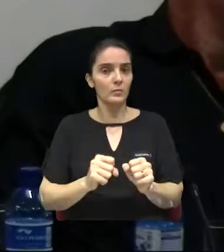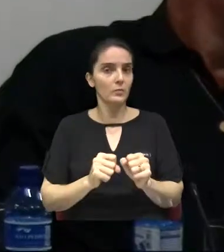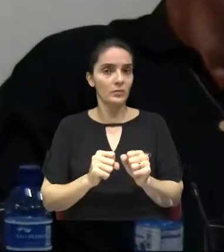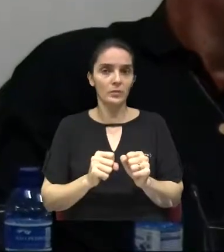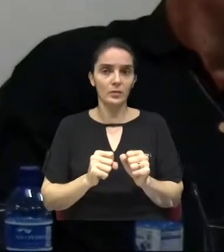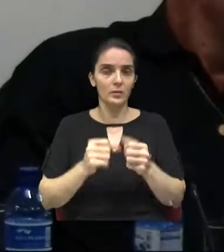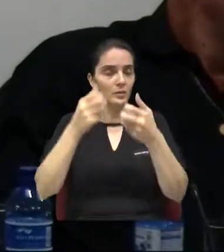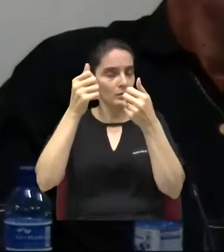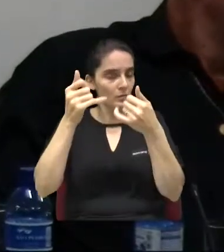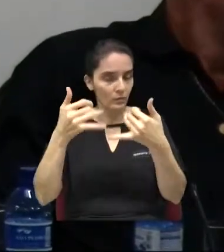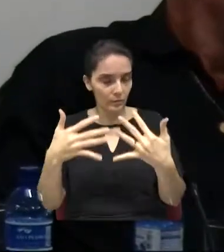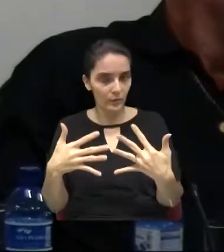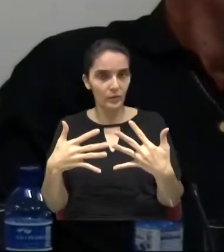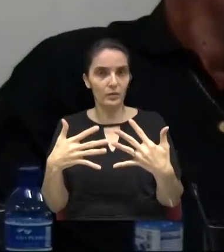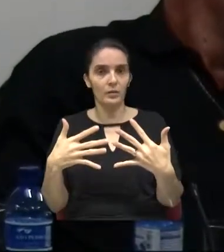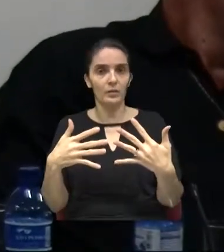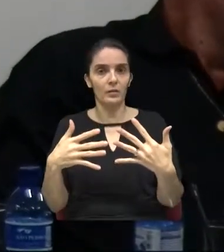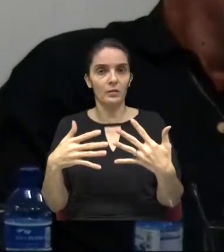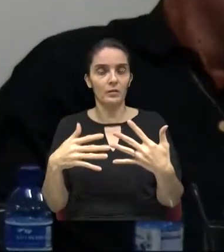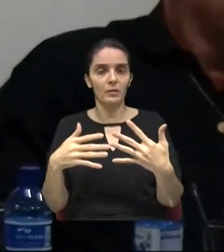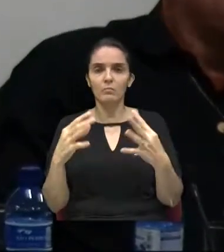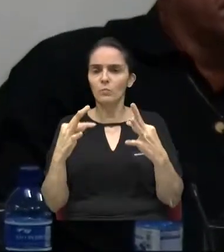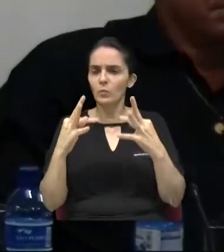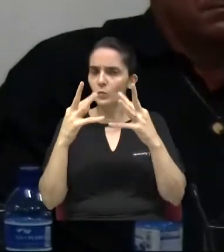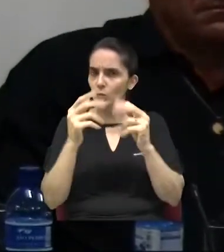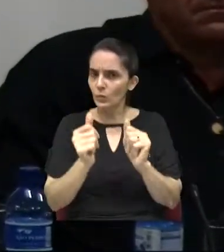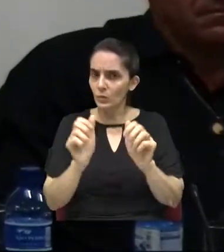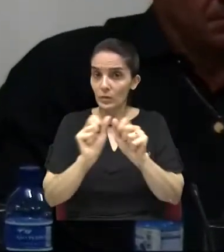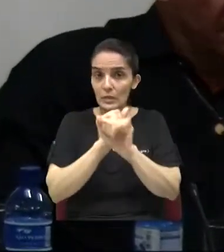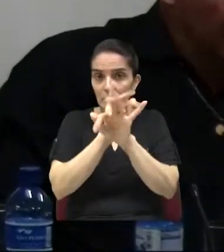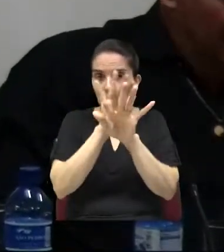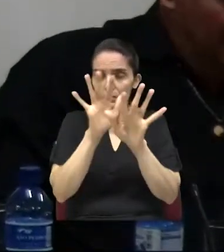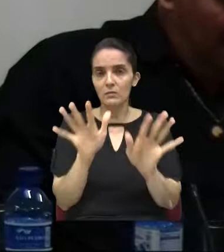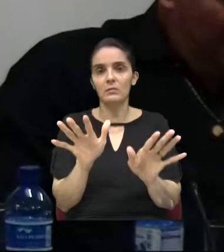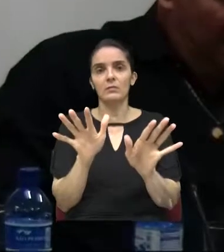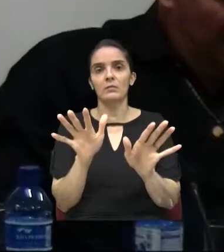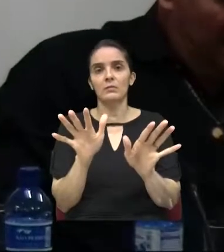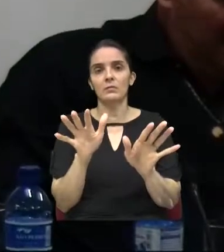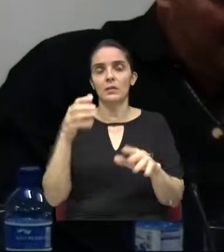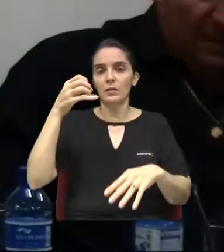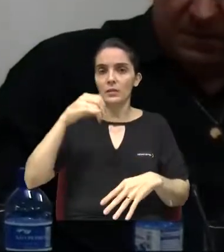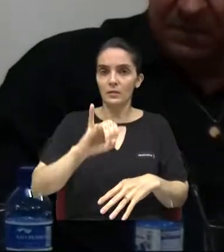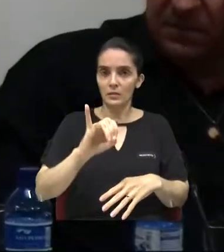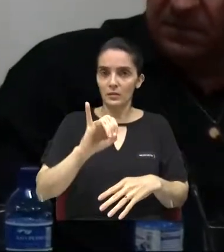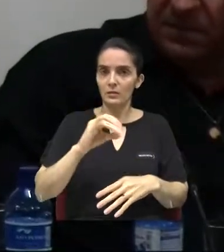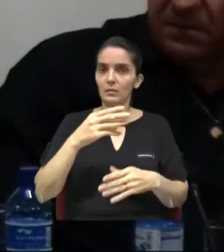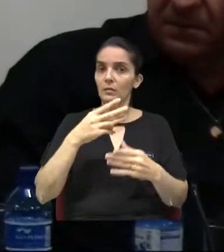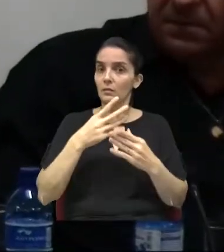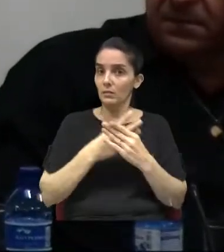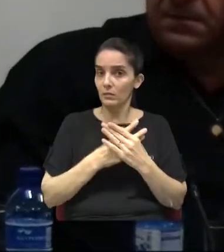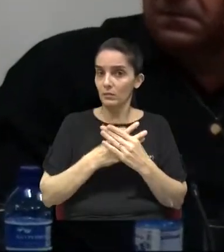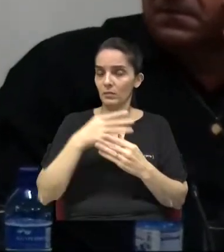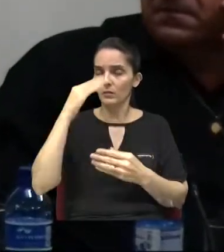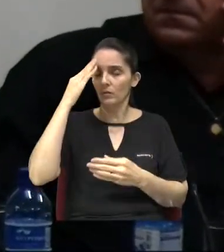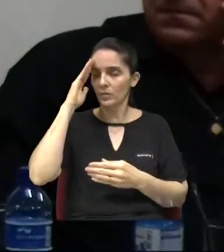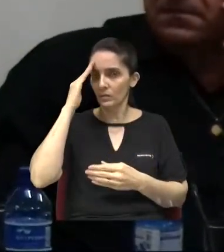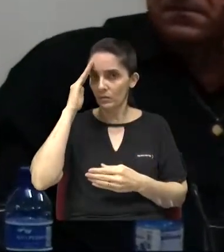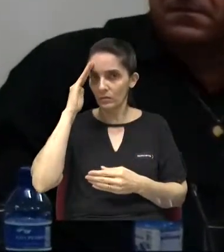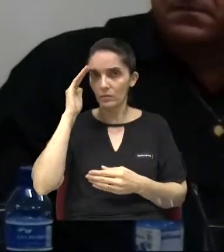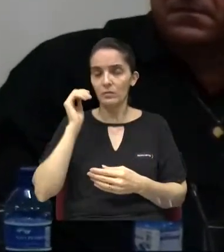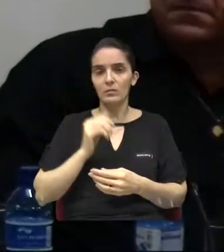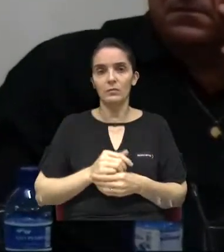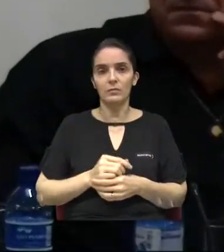de justificar, de explicar, e se assim, esta Câmara, mesmo entender